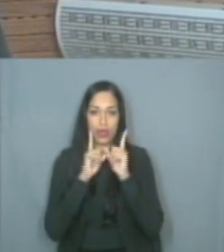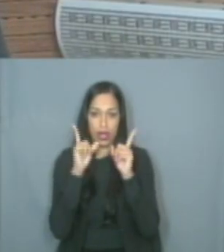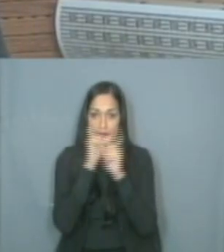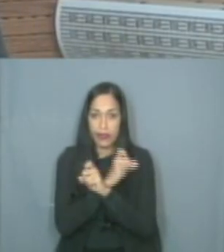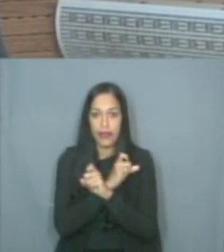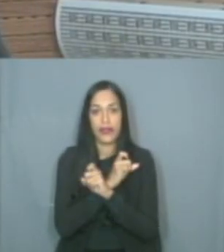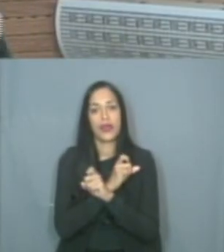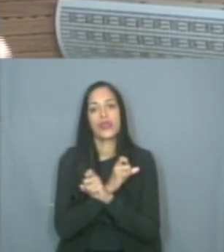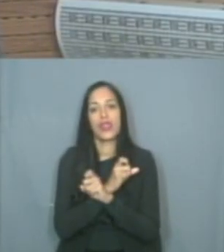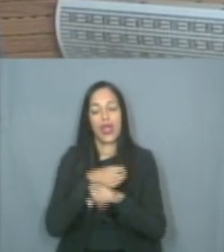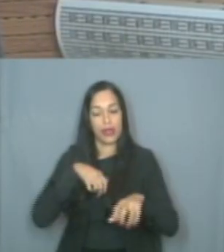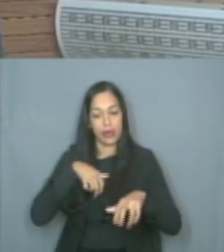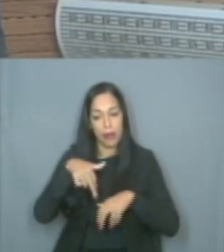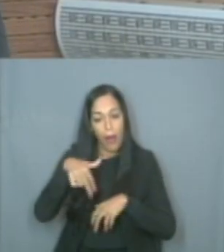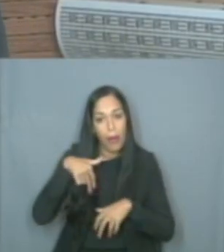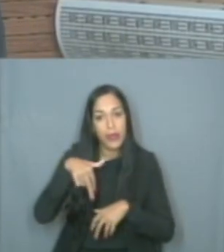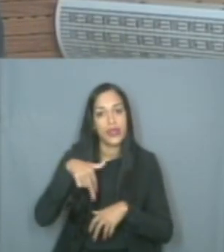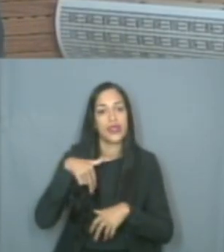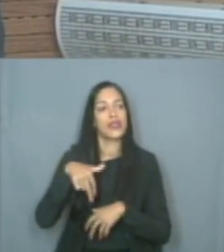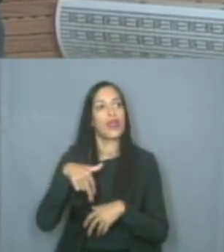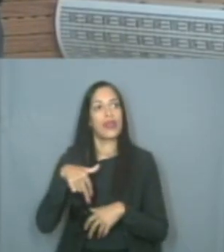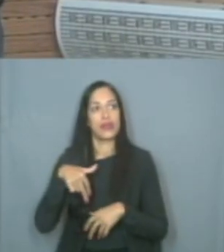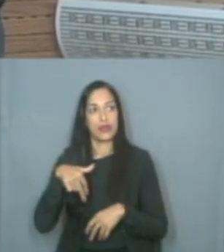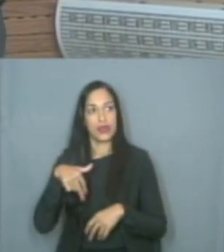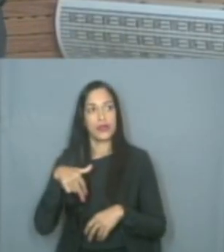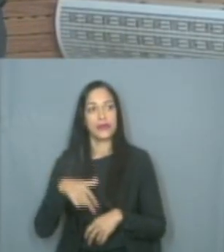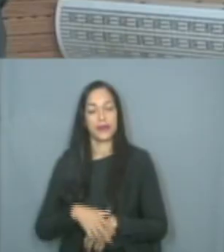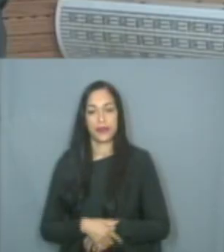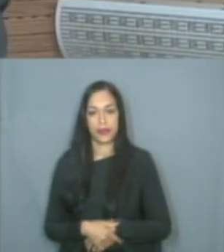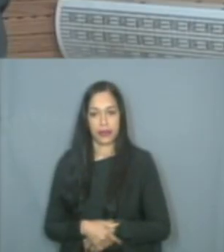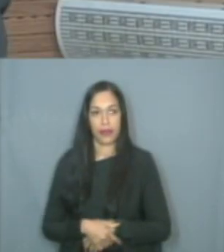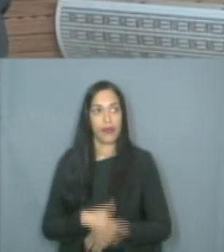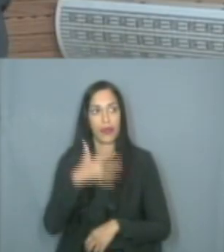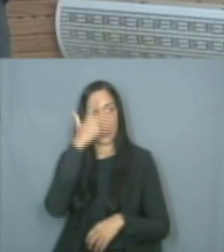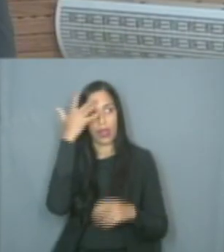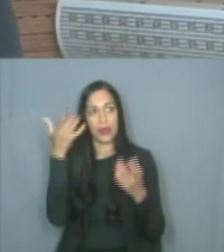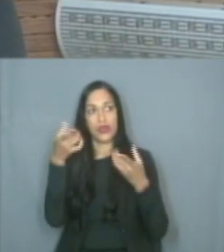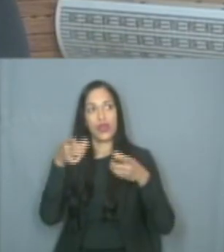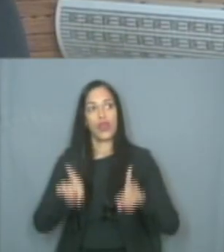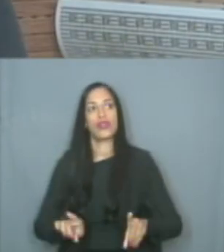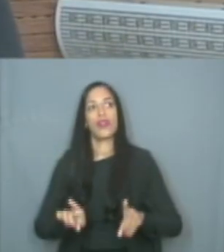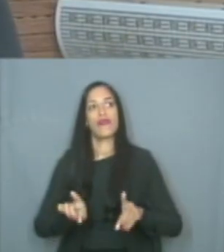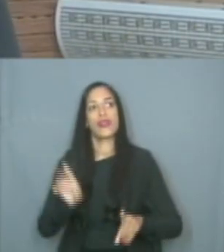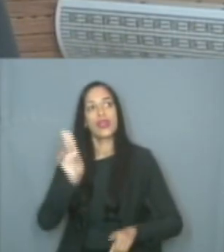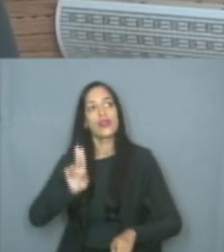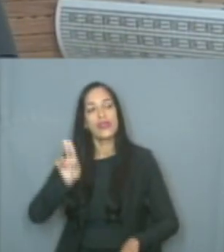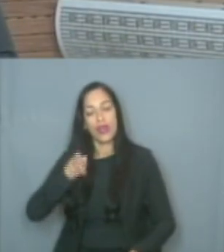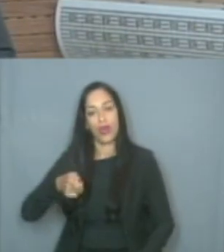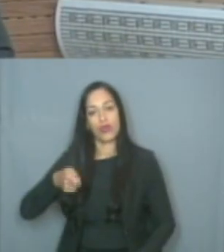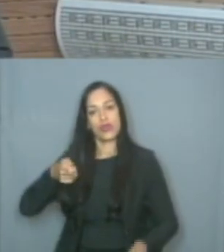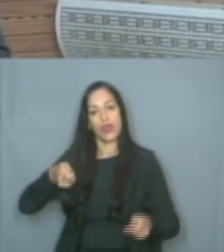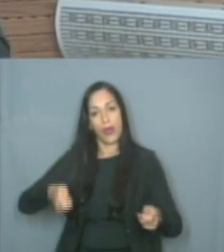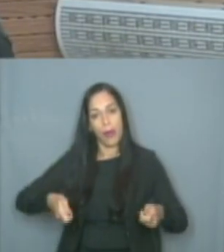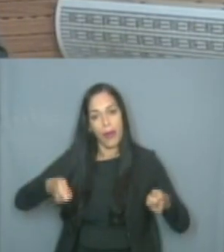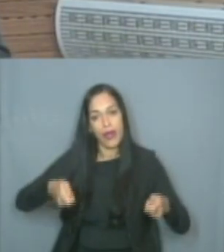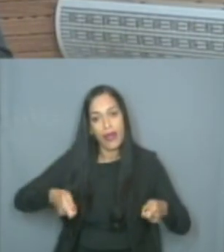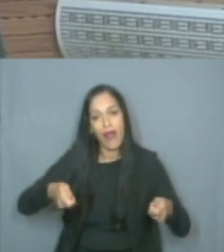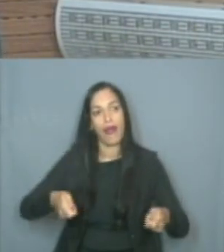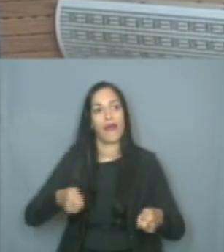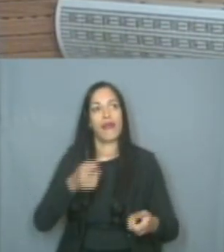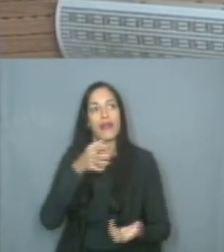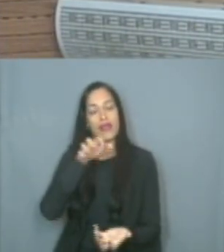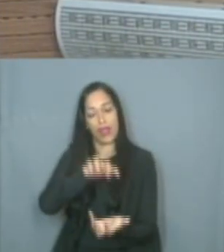de mobilidade e usa, vamos dizer assim, a pessoa com deficiência usa uma bengala, a pessoa com deficiência visual, o